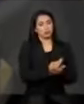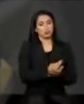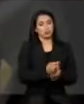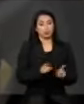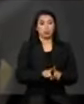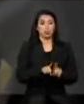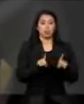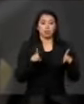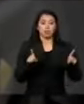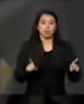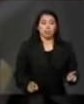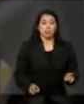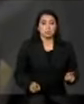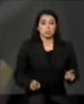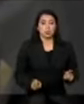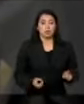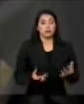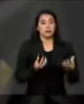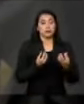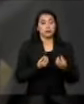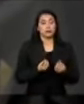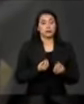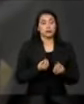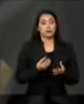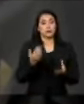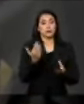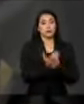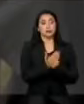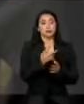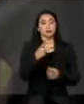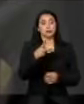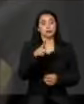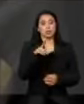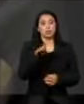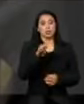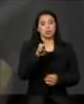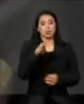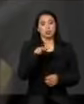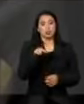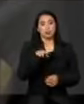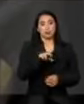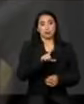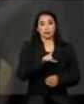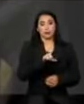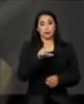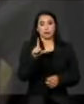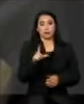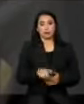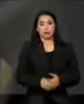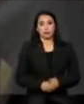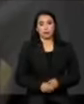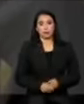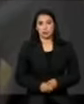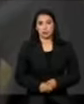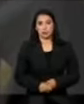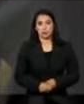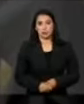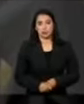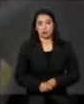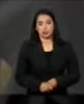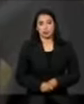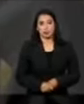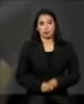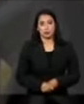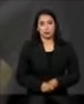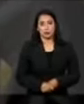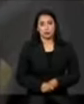na formatação do processo penal, de índole garantista, nosso direito penal é, de fato, garantista